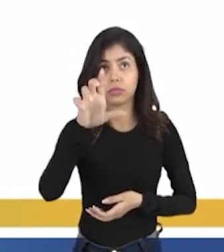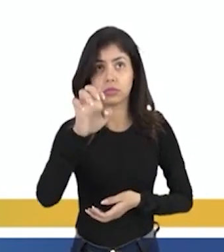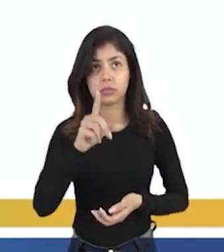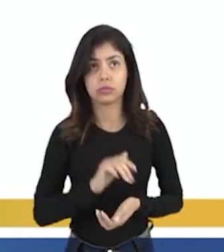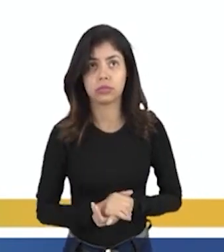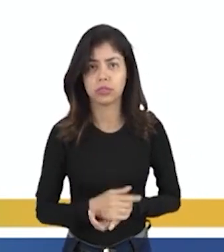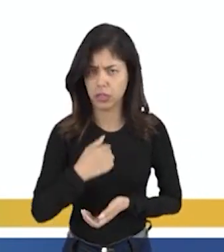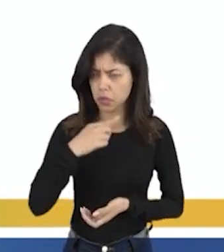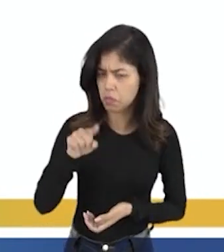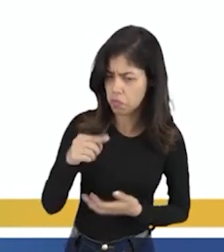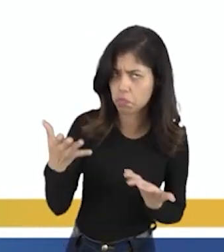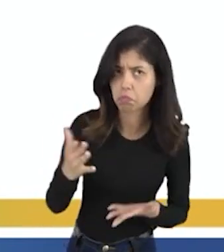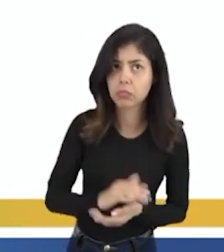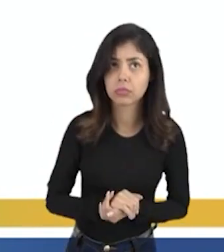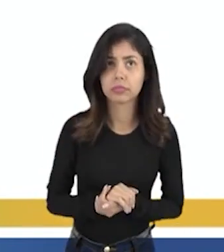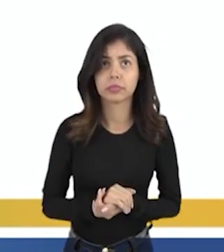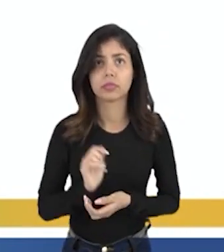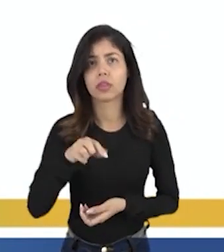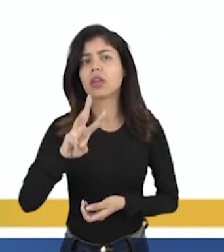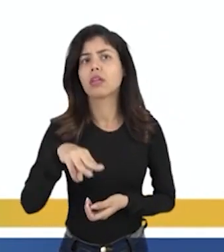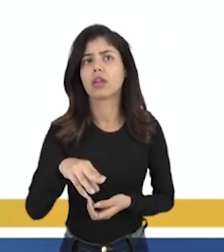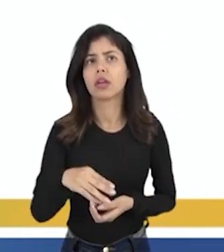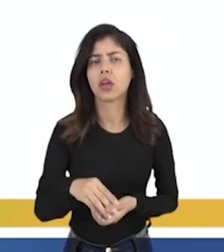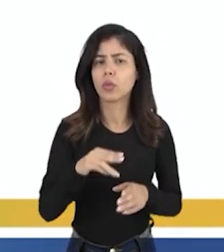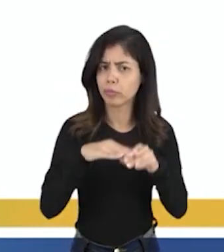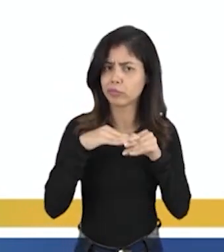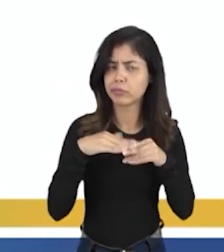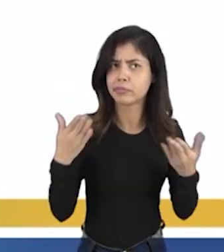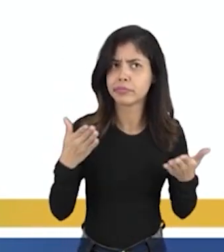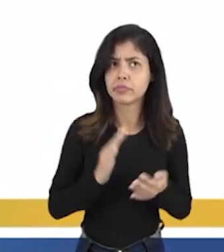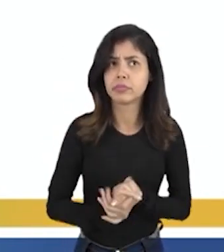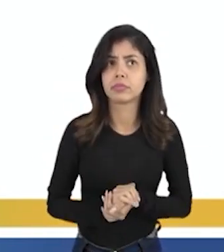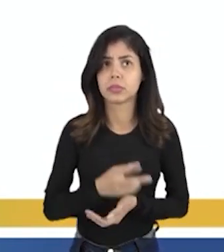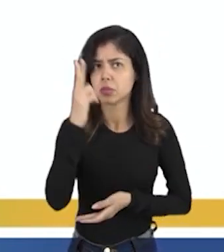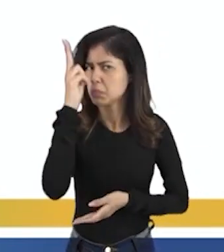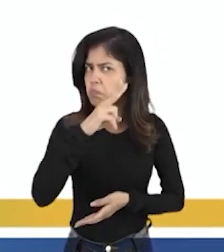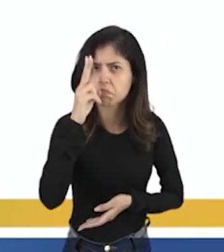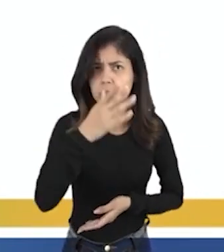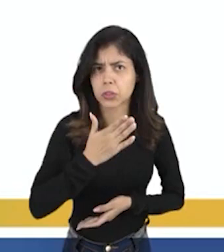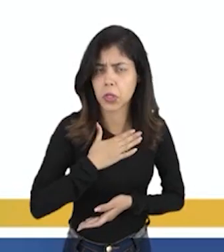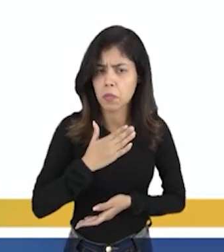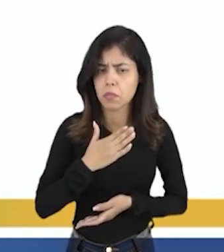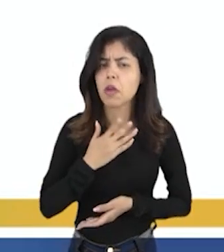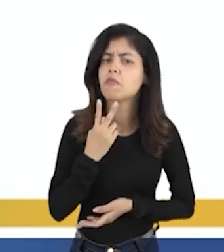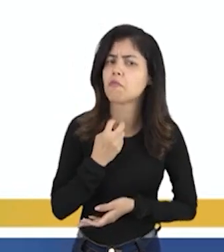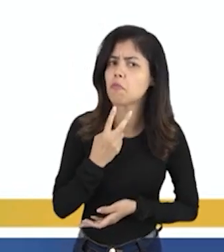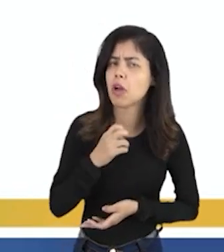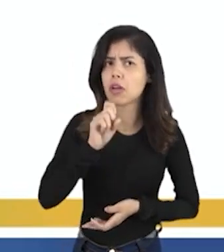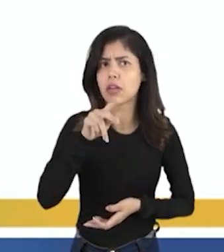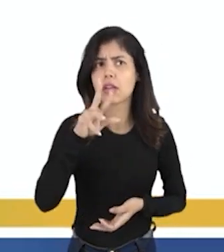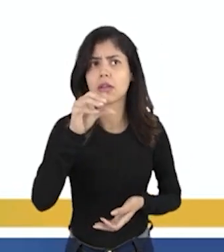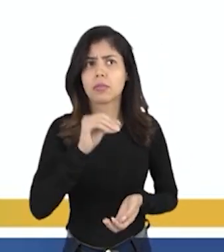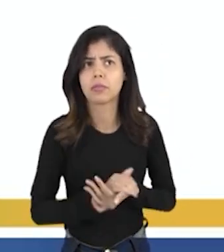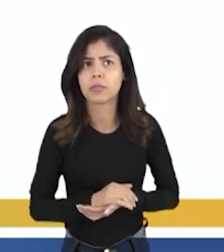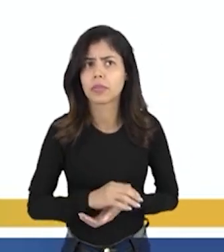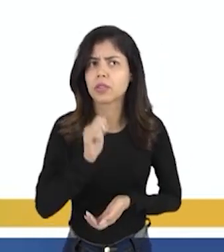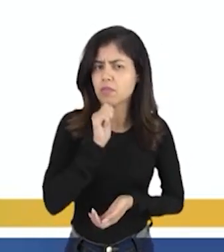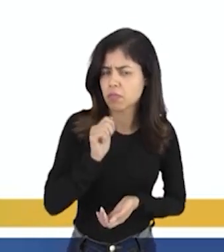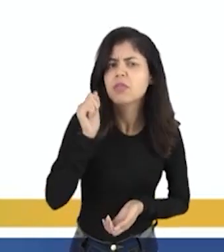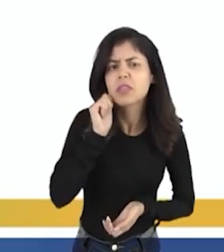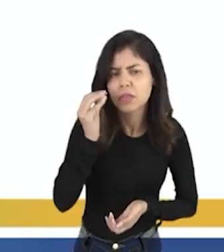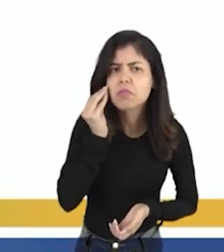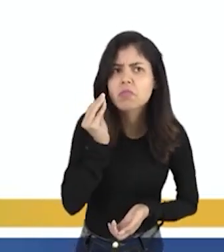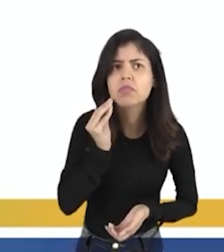Samuel Cardoso. É ele mesmo. Quem fala por obséquio? Não se lembra mais da minha voz, seu Samuel? Faça um